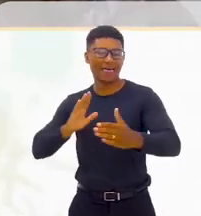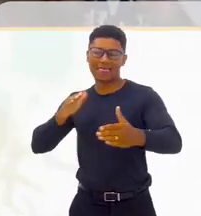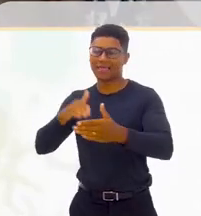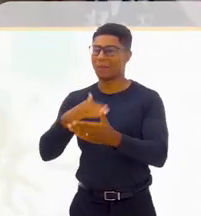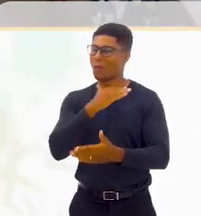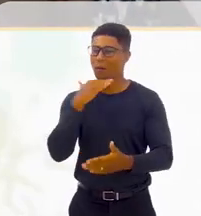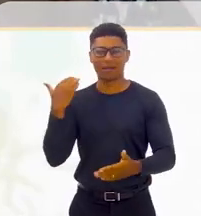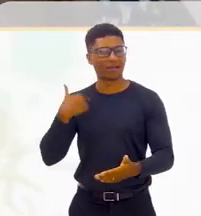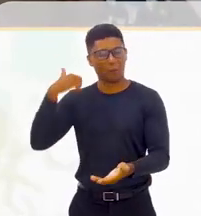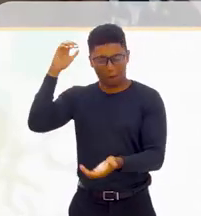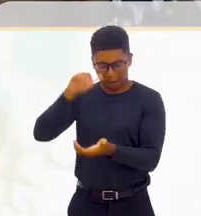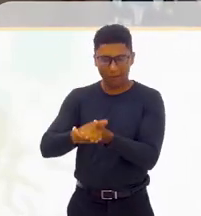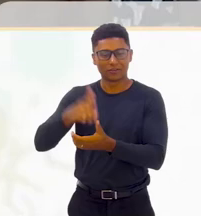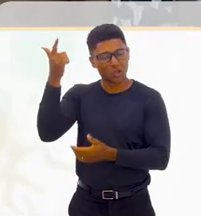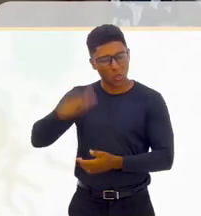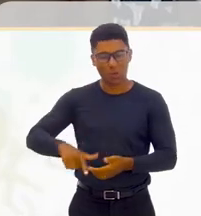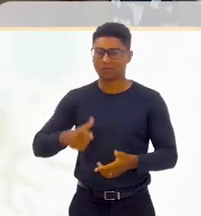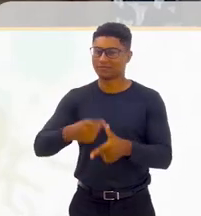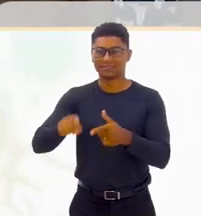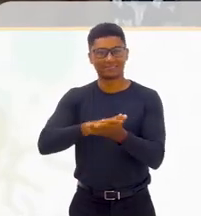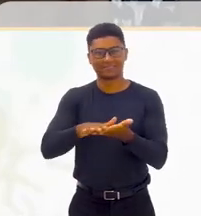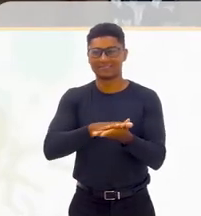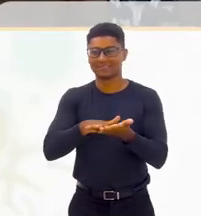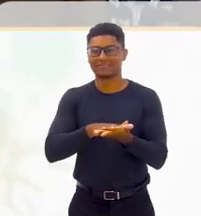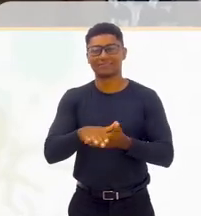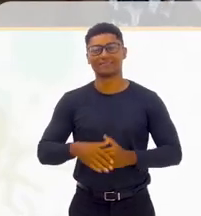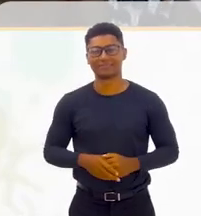até morrer, entende? É assim.